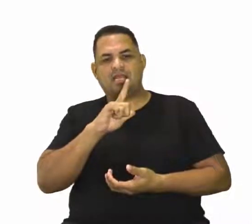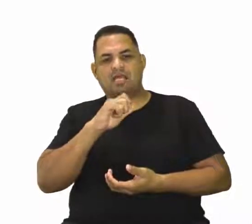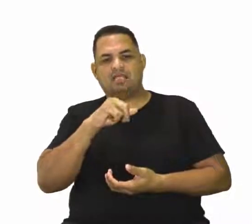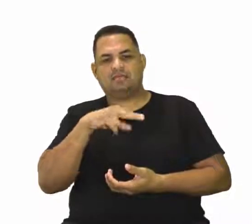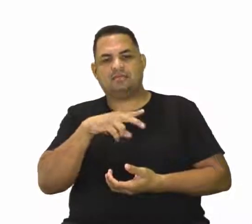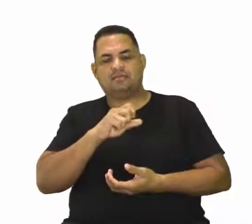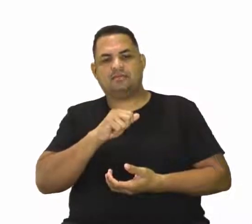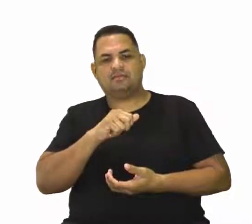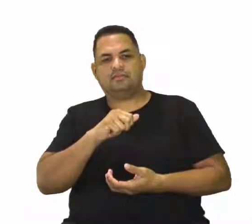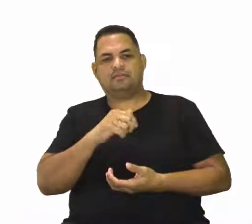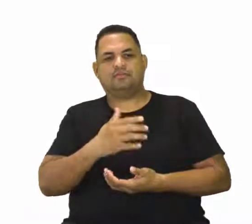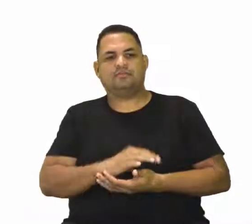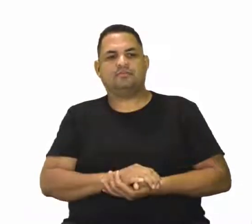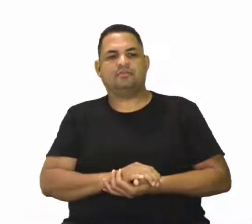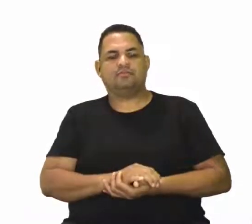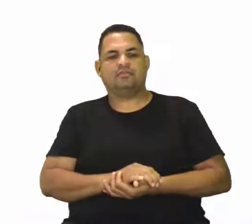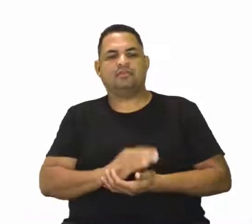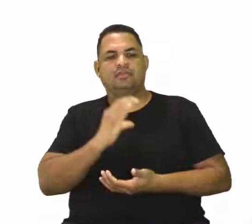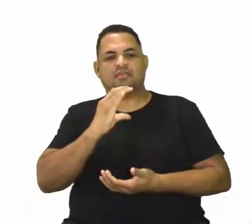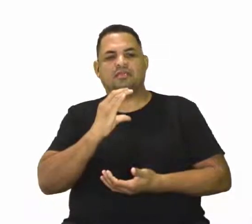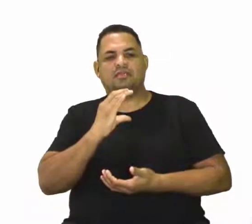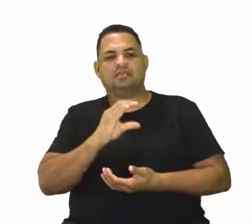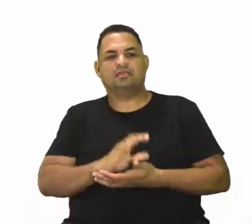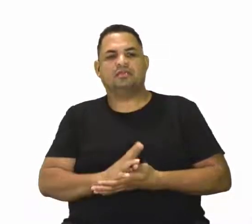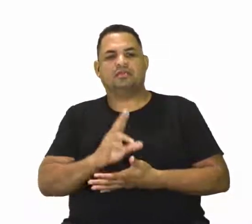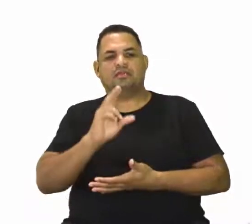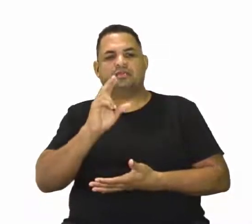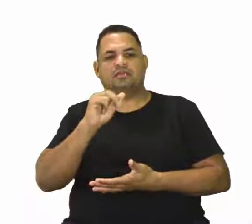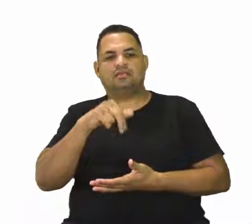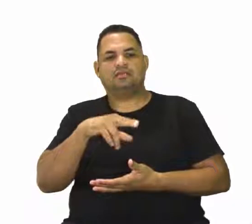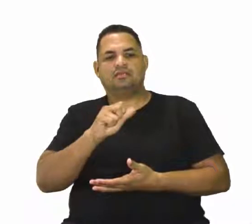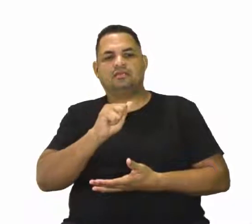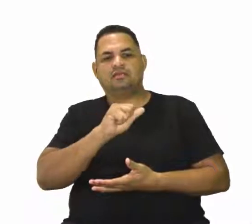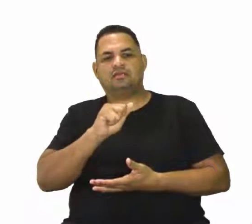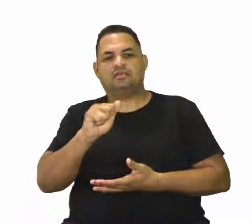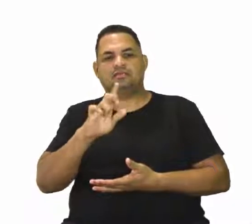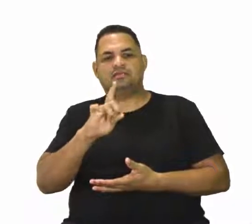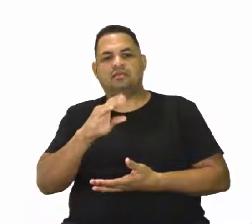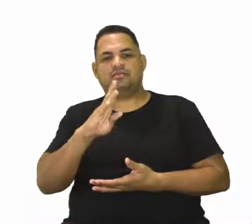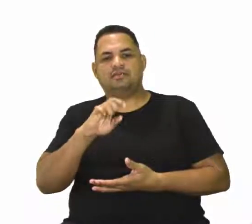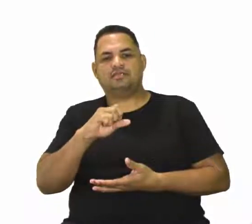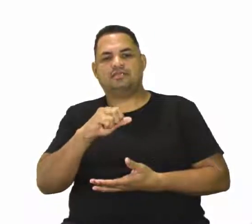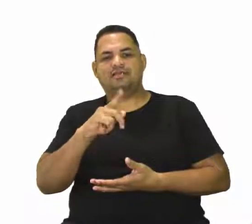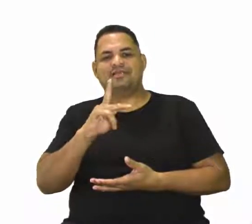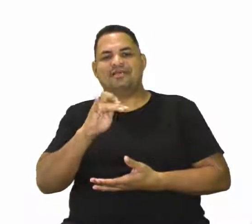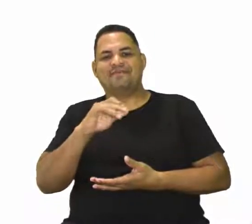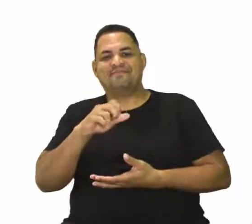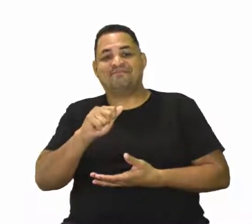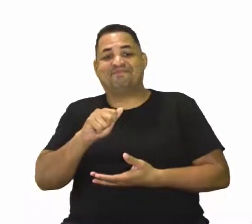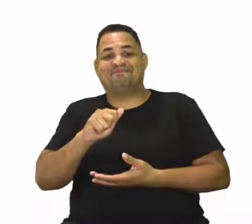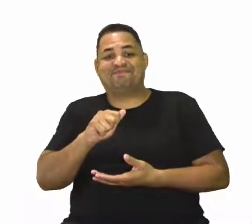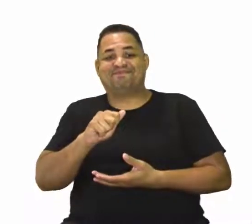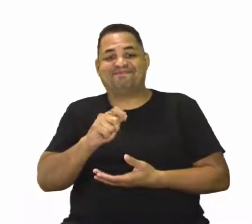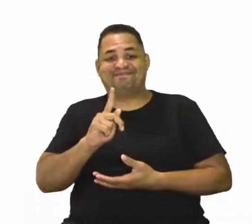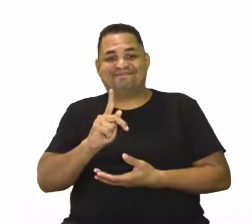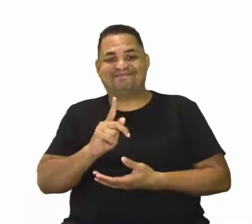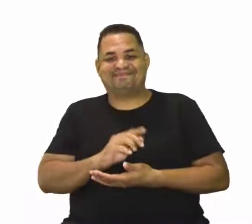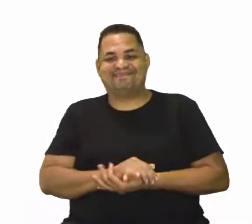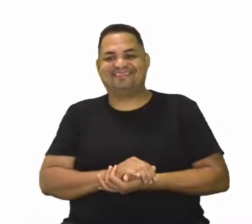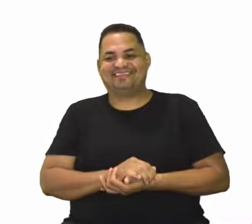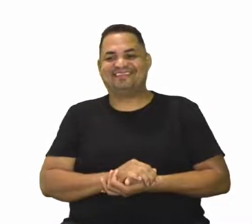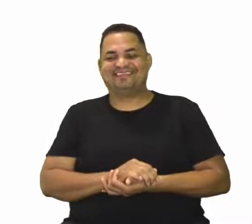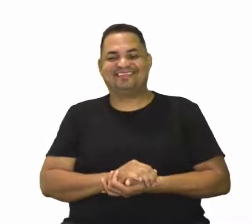Bin Laden a letra C nasce Abdul Karim ao como é